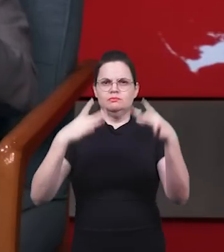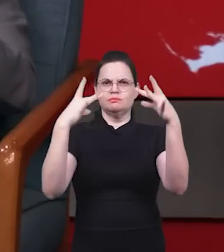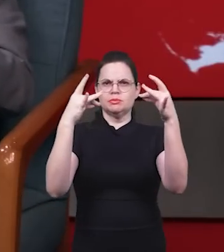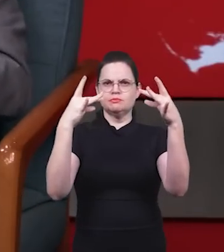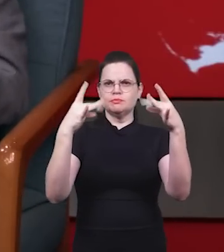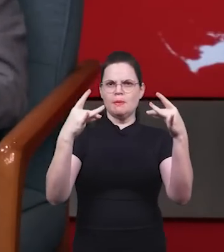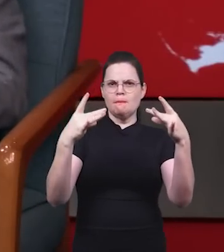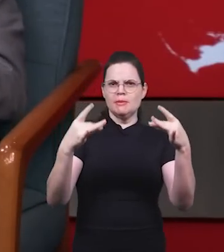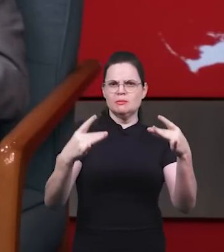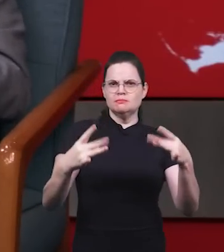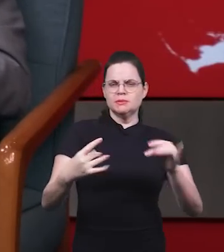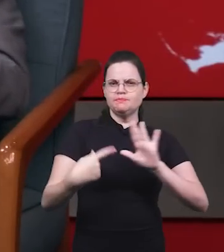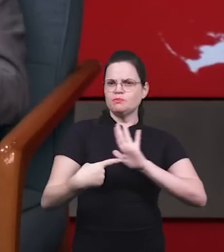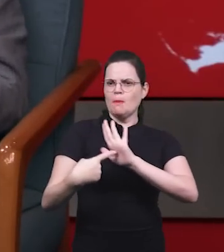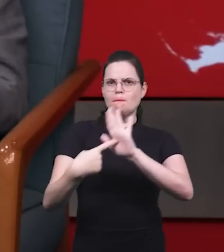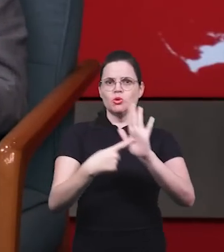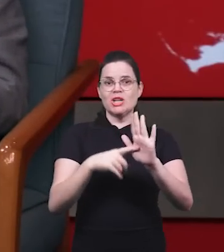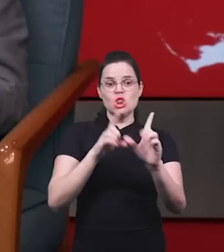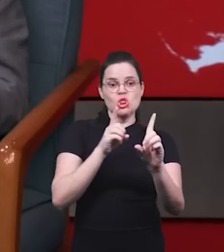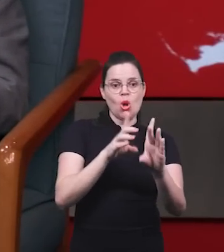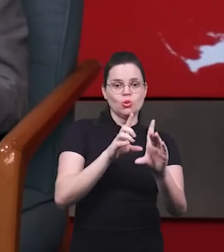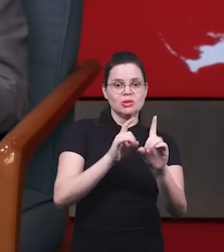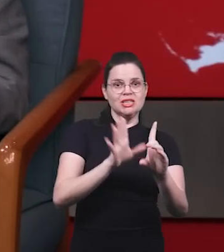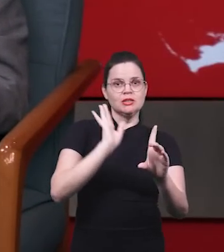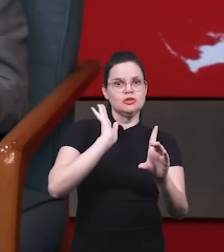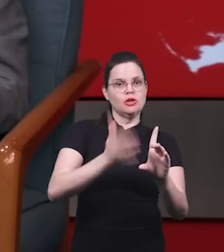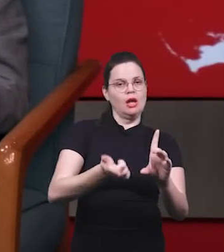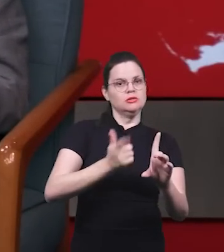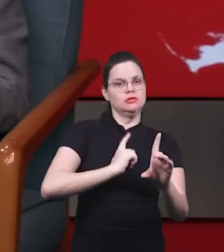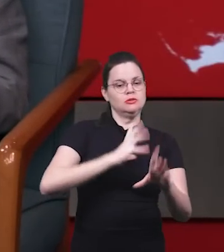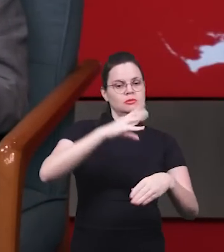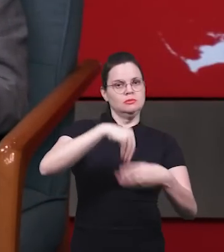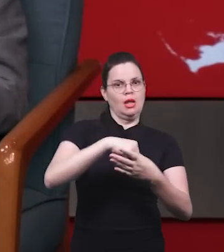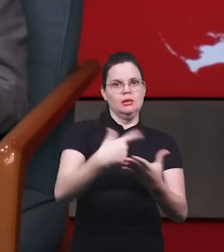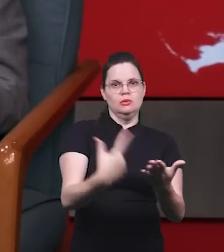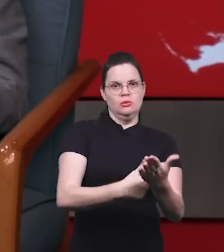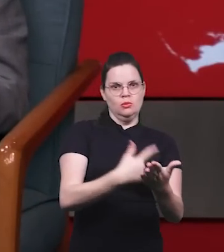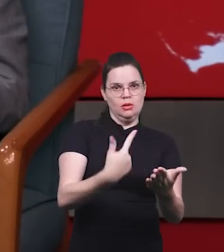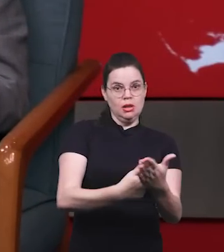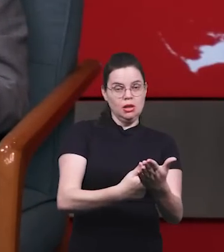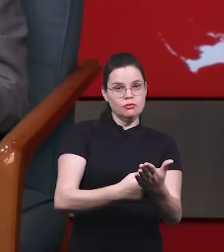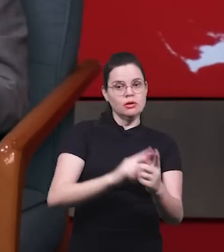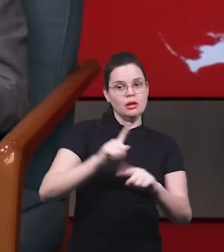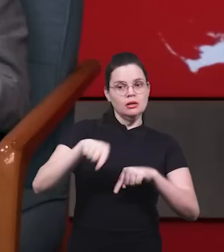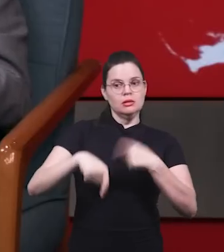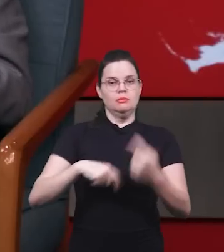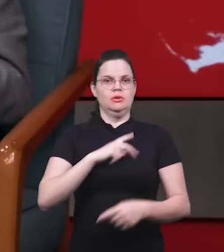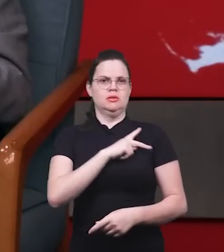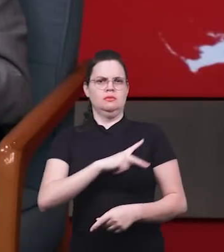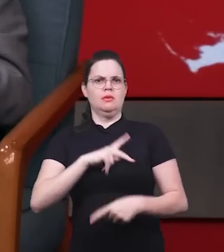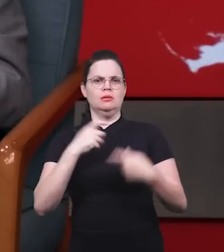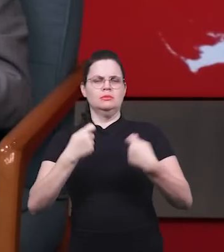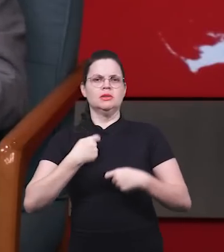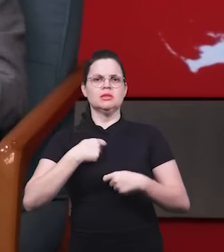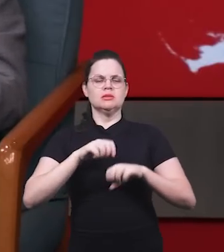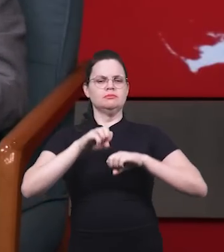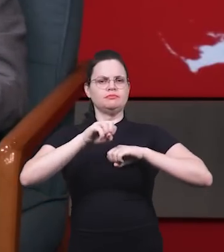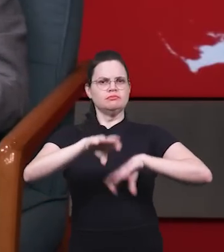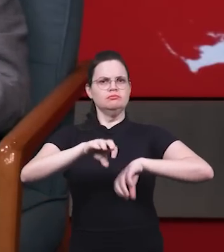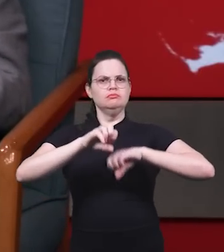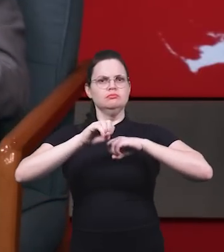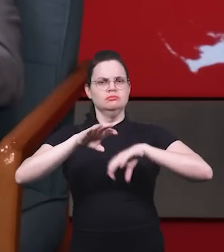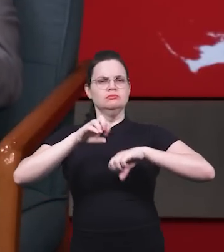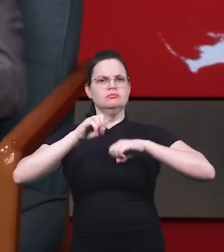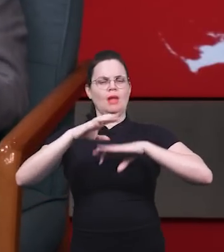enfatiza com muita intensidade, mostrando a necessidade de que a igreja pudesse